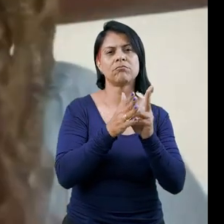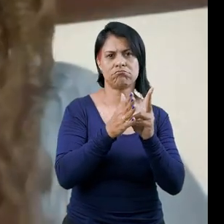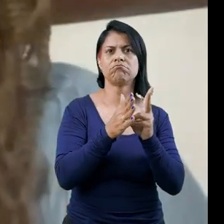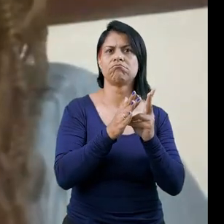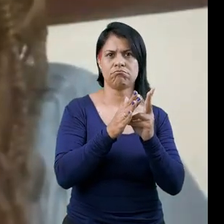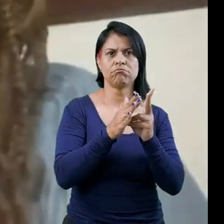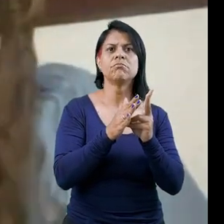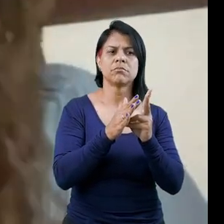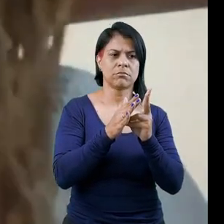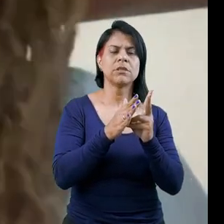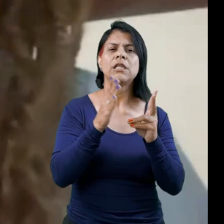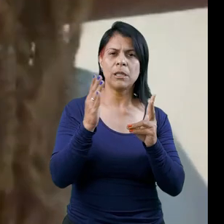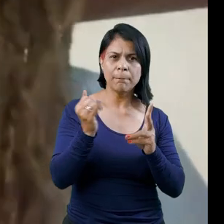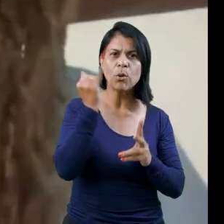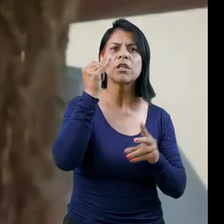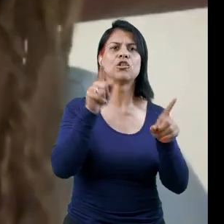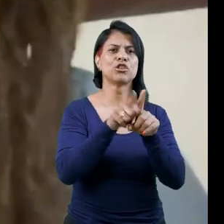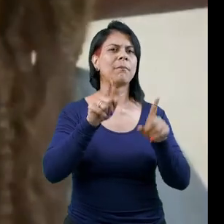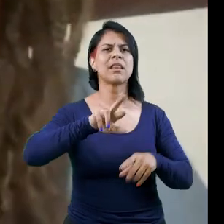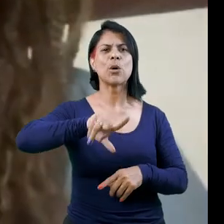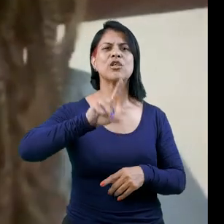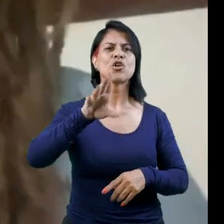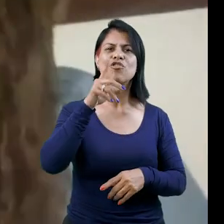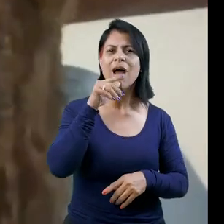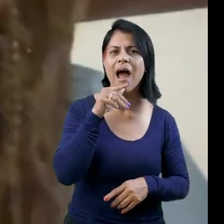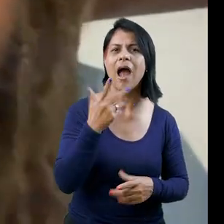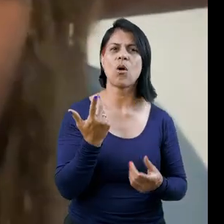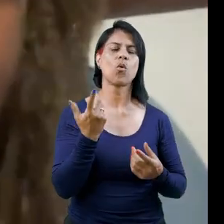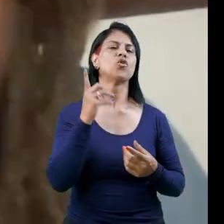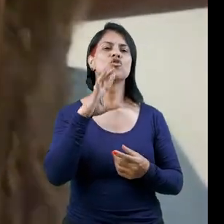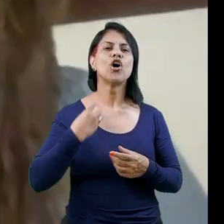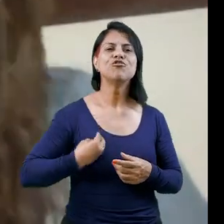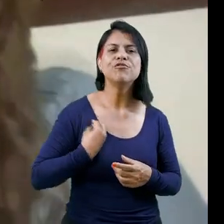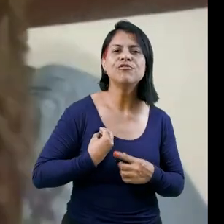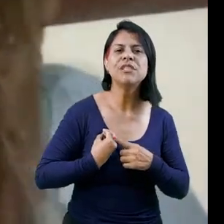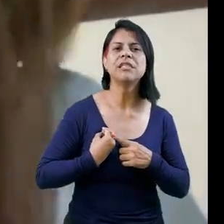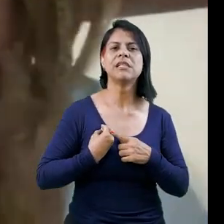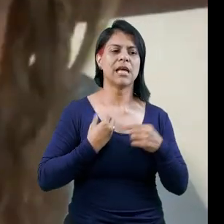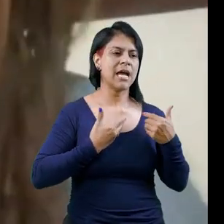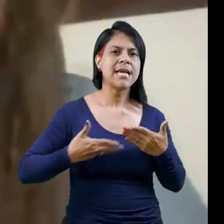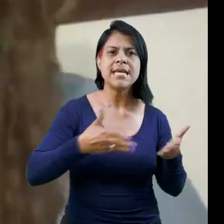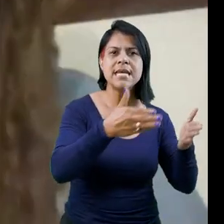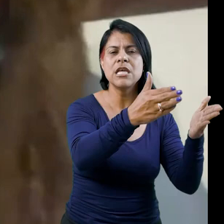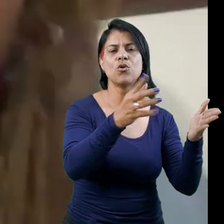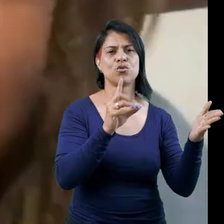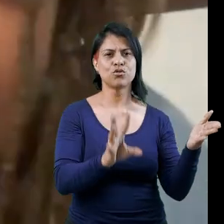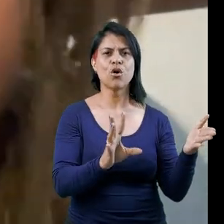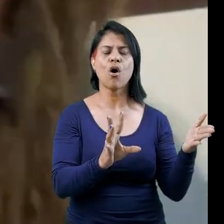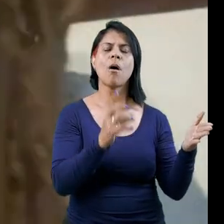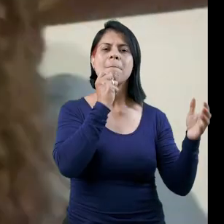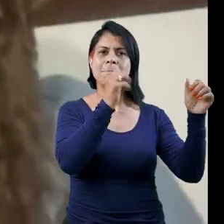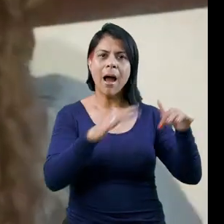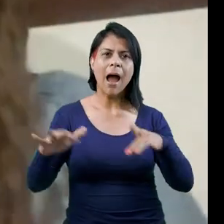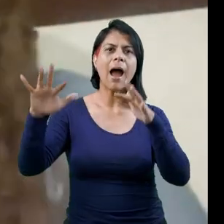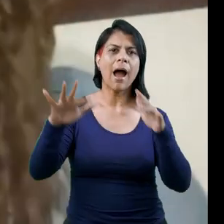só de águas, de mananciais de vida, de córregos, de rios e de